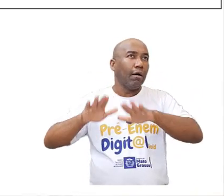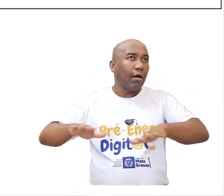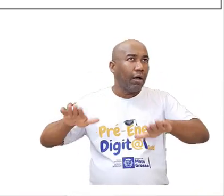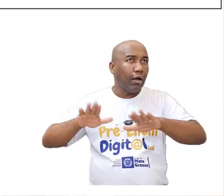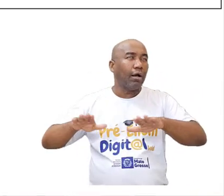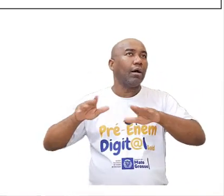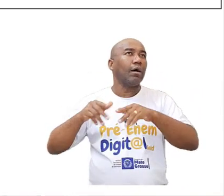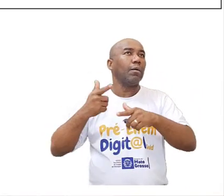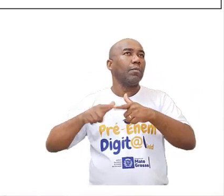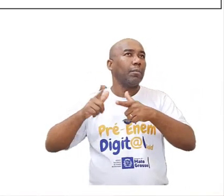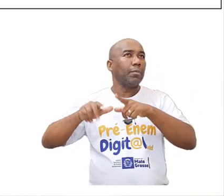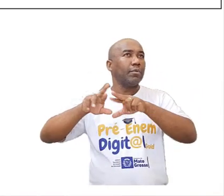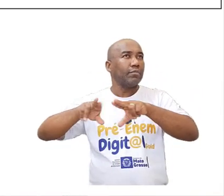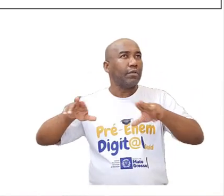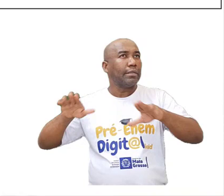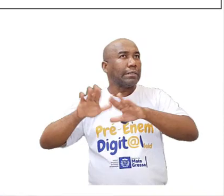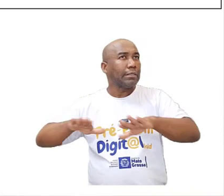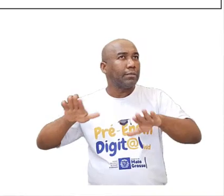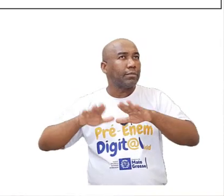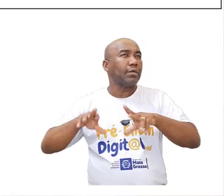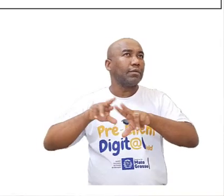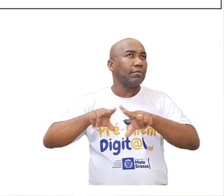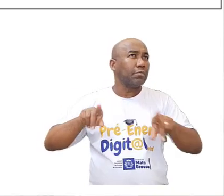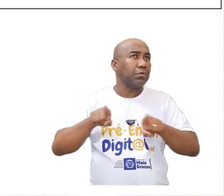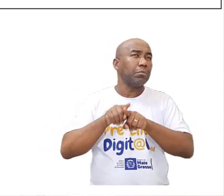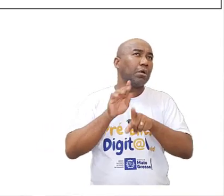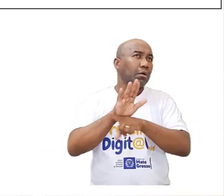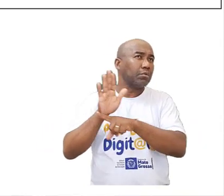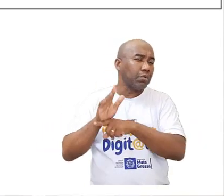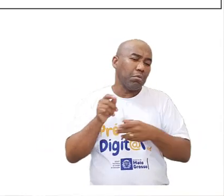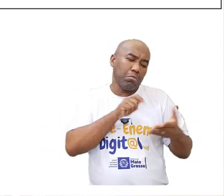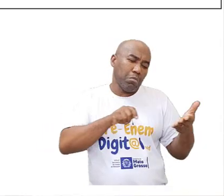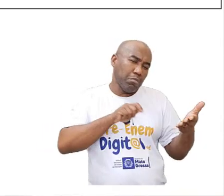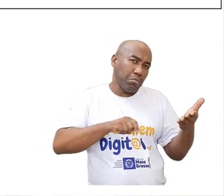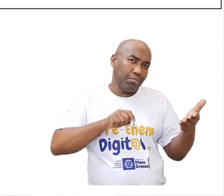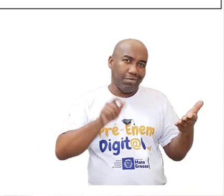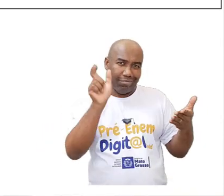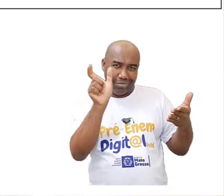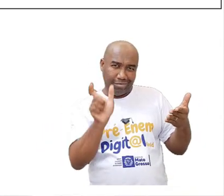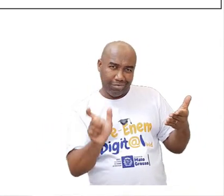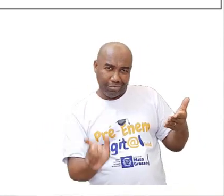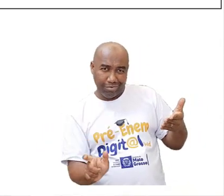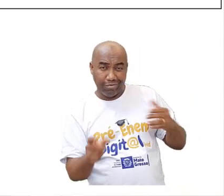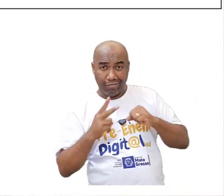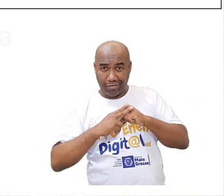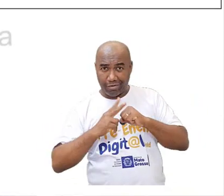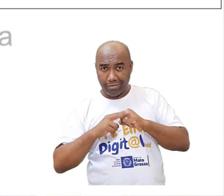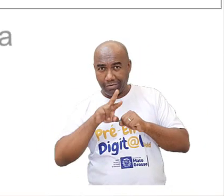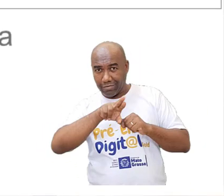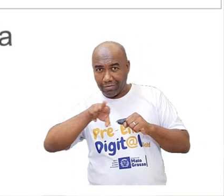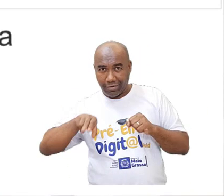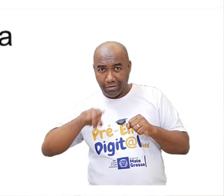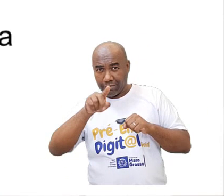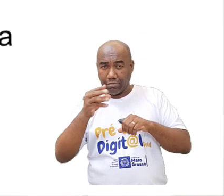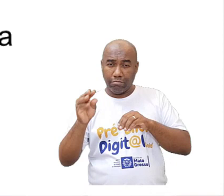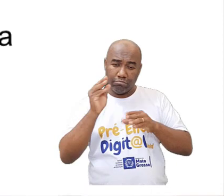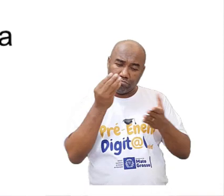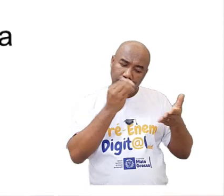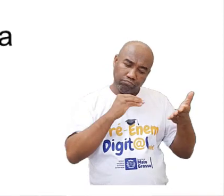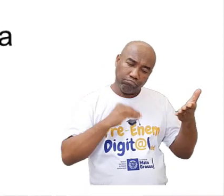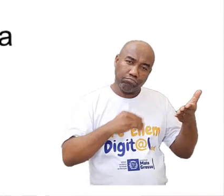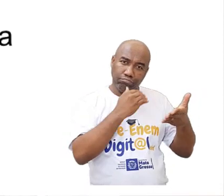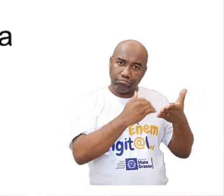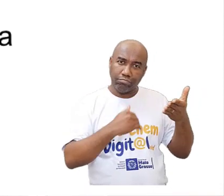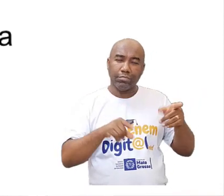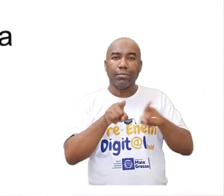modificar, amenizar a problemática, quando é um problema muito grande, e daí por diante, ok? Depois da ação, a